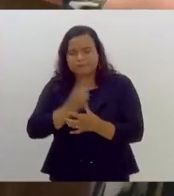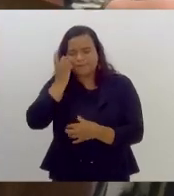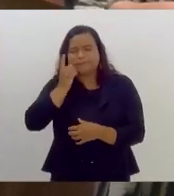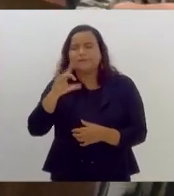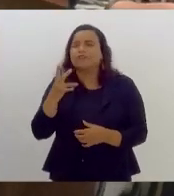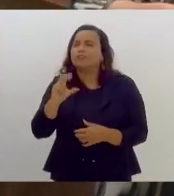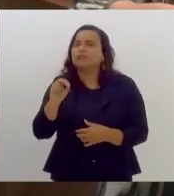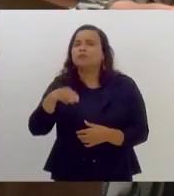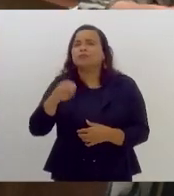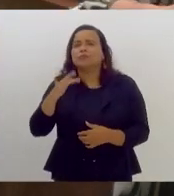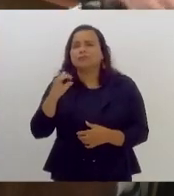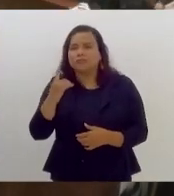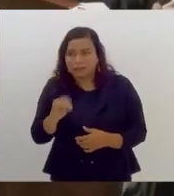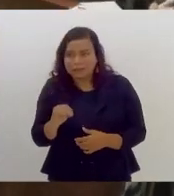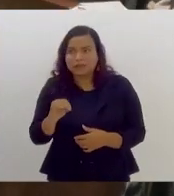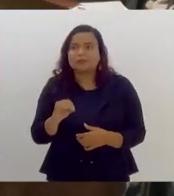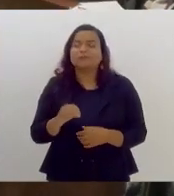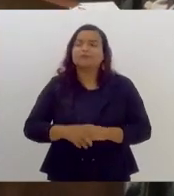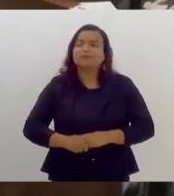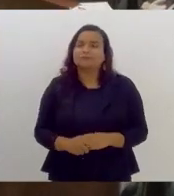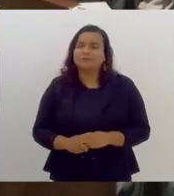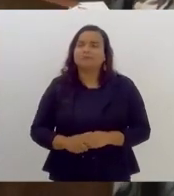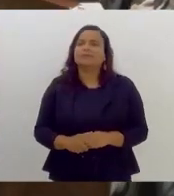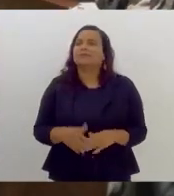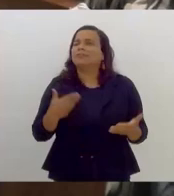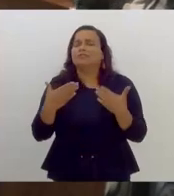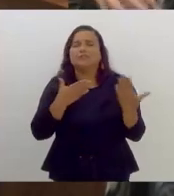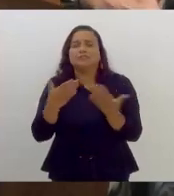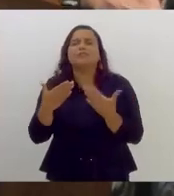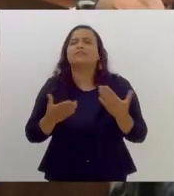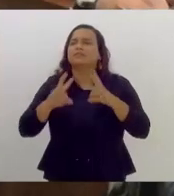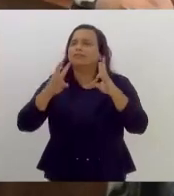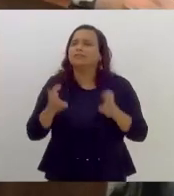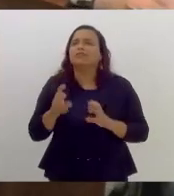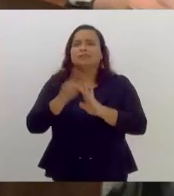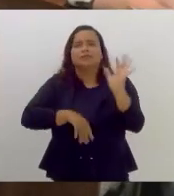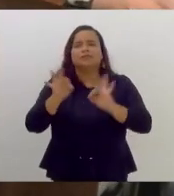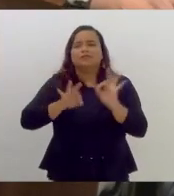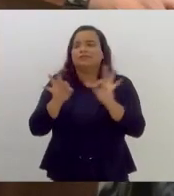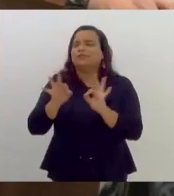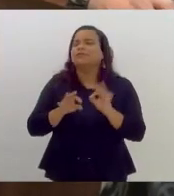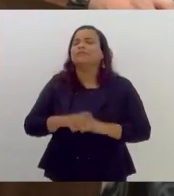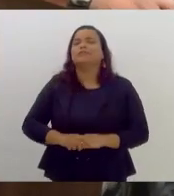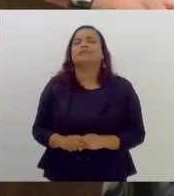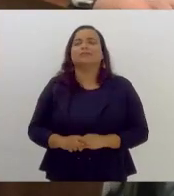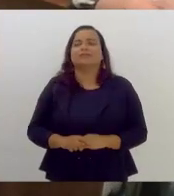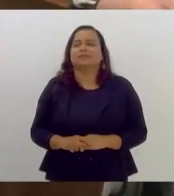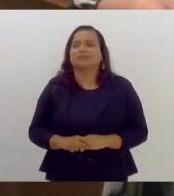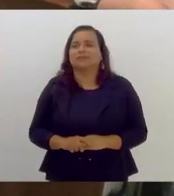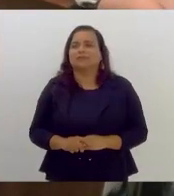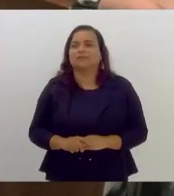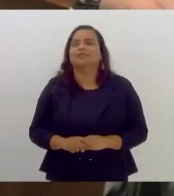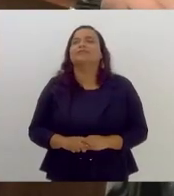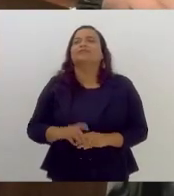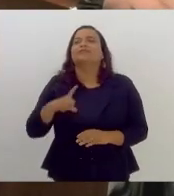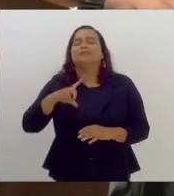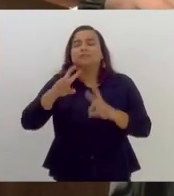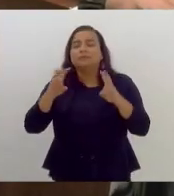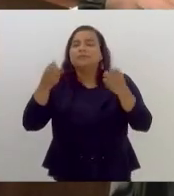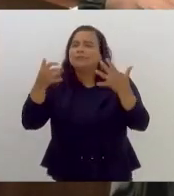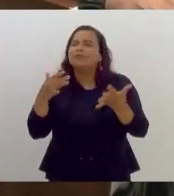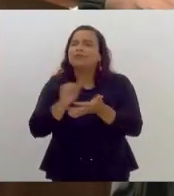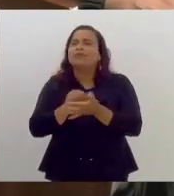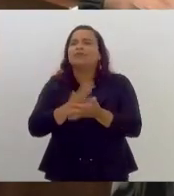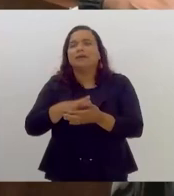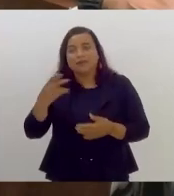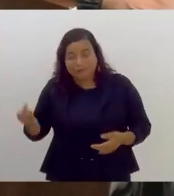Machado, líder do governo, que se mostrou aberto a dialogar sobre vários projetos, e quero aqui registrar a importância da derrubada de alguns